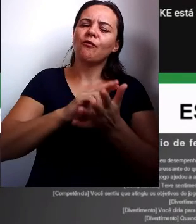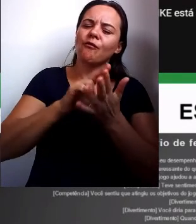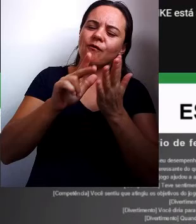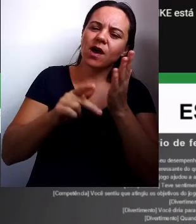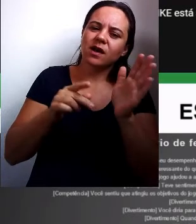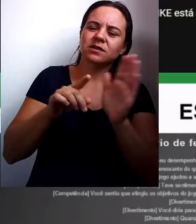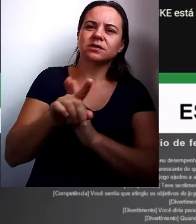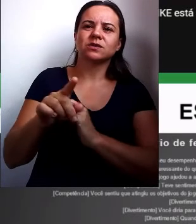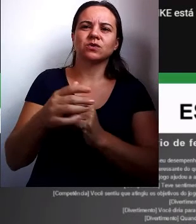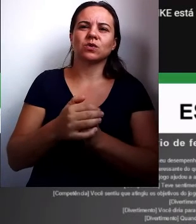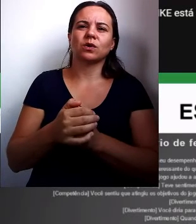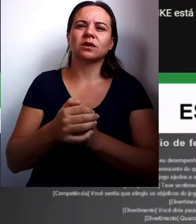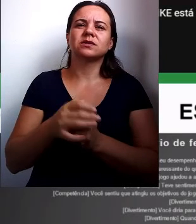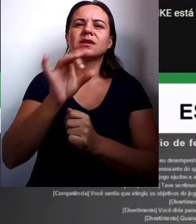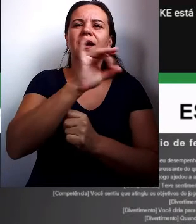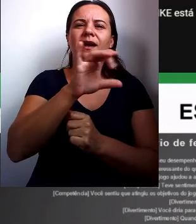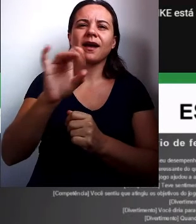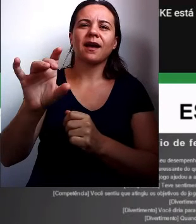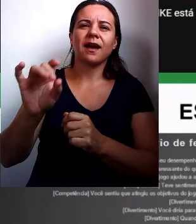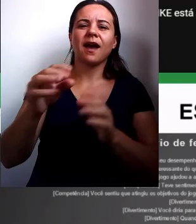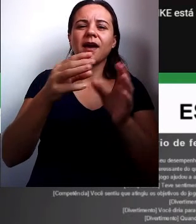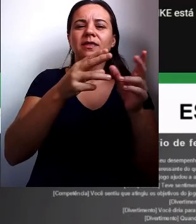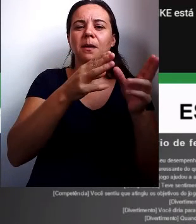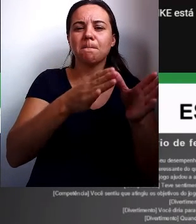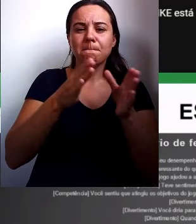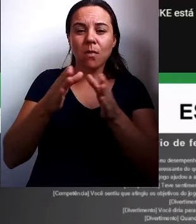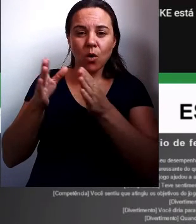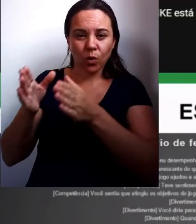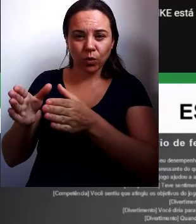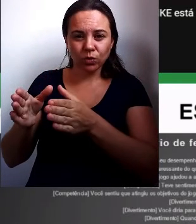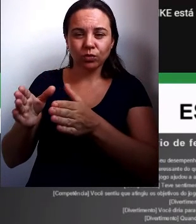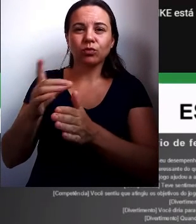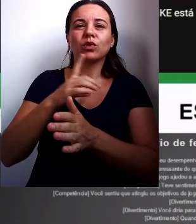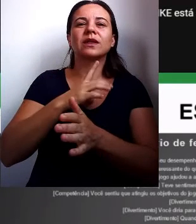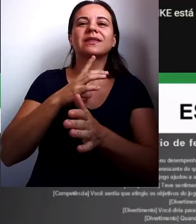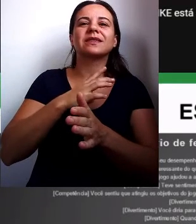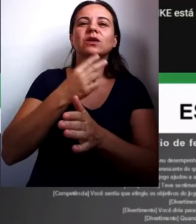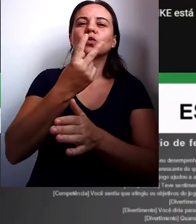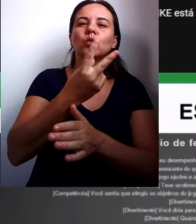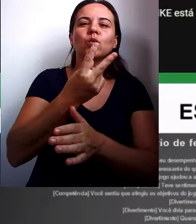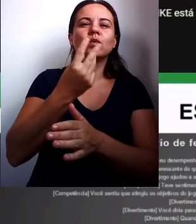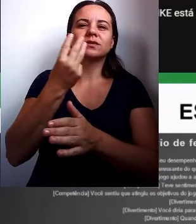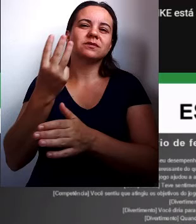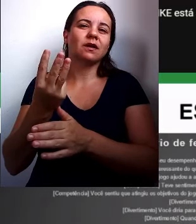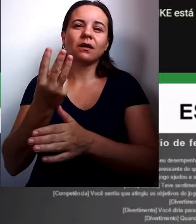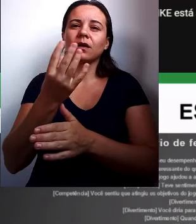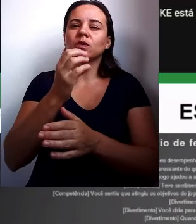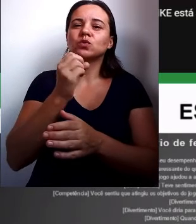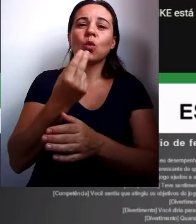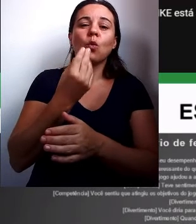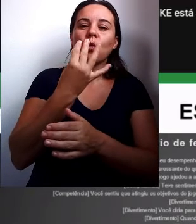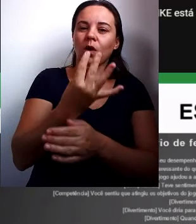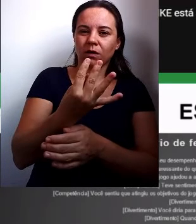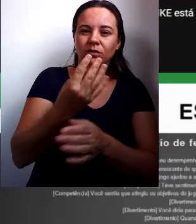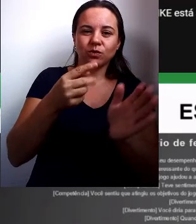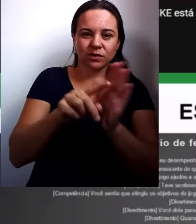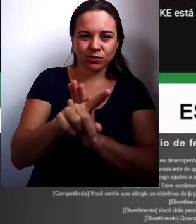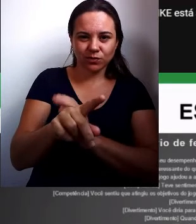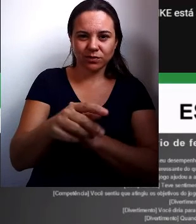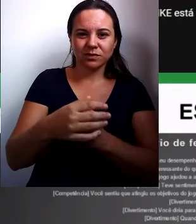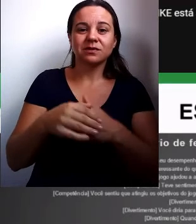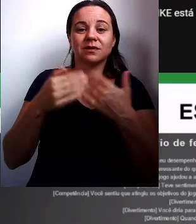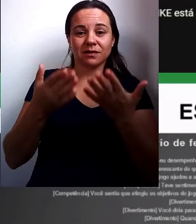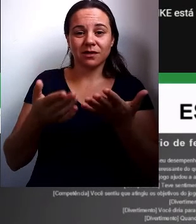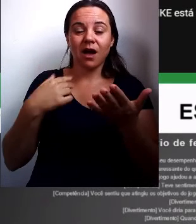competências, né? Várias questões aqui, não. Então, cada módulo desses tem 2, 3 ou 4 questões,